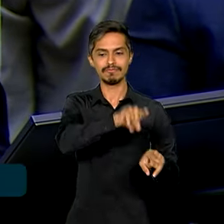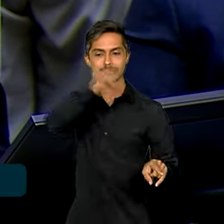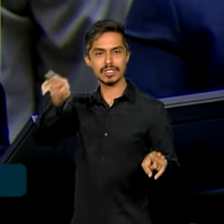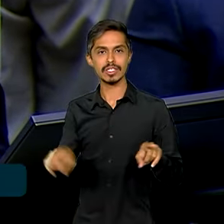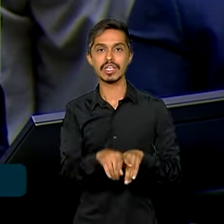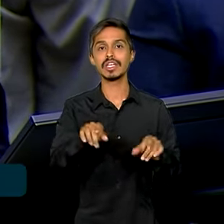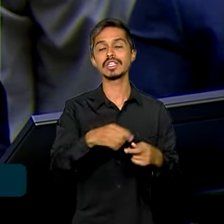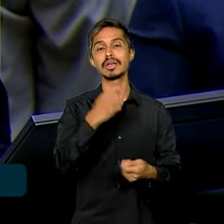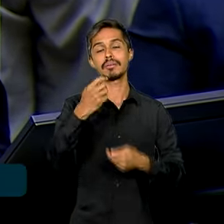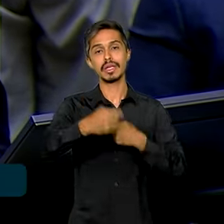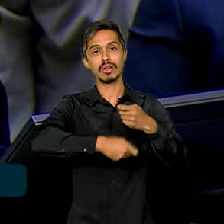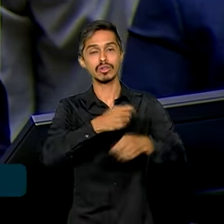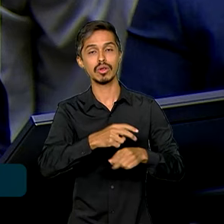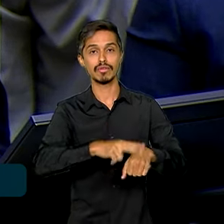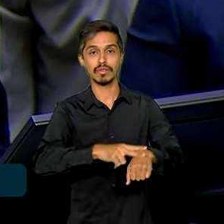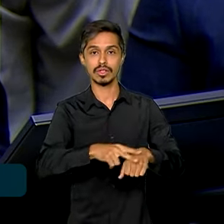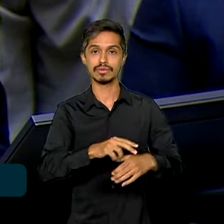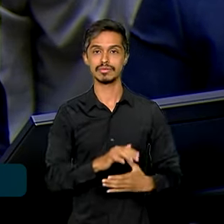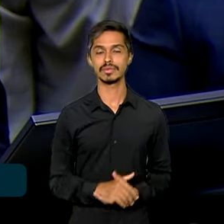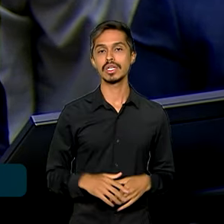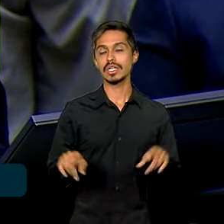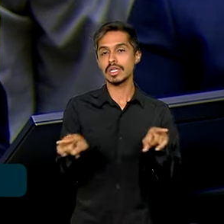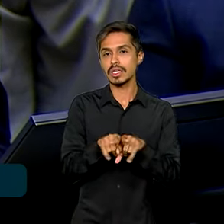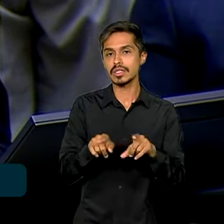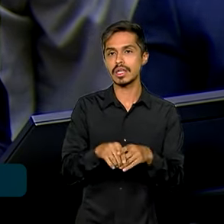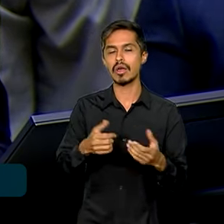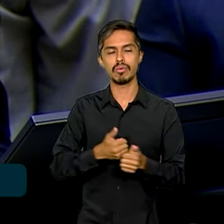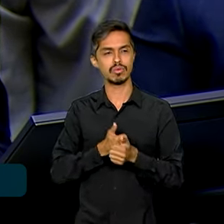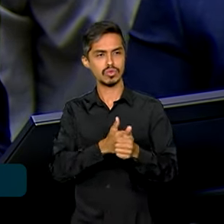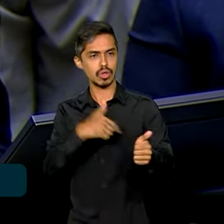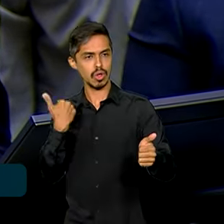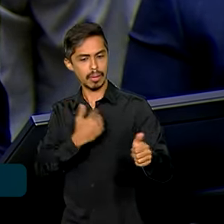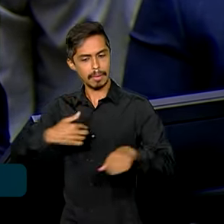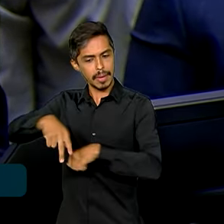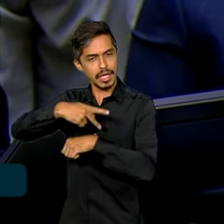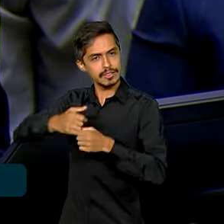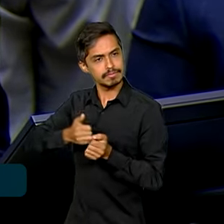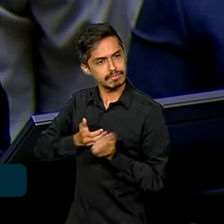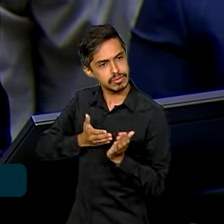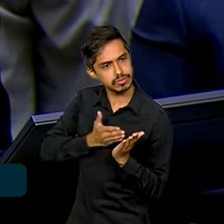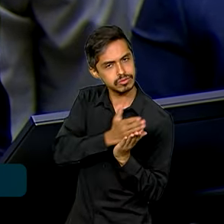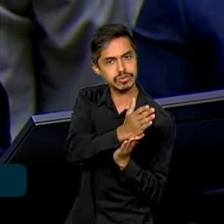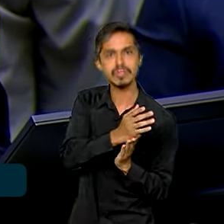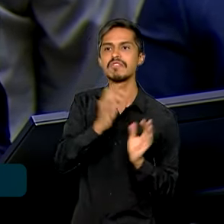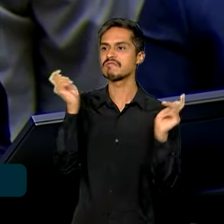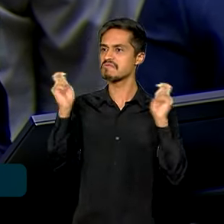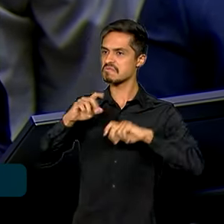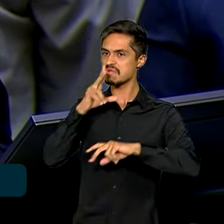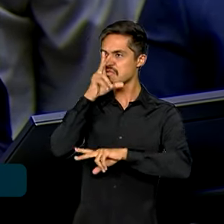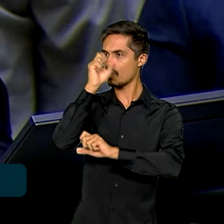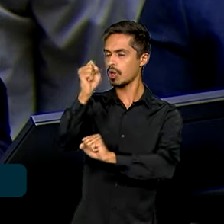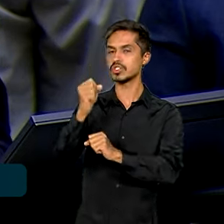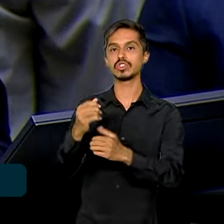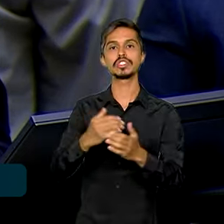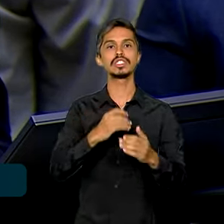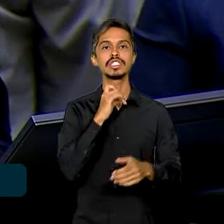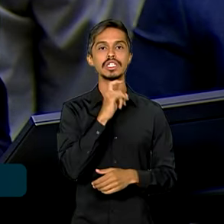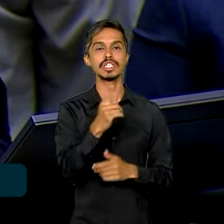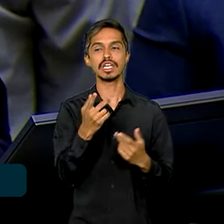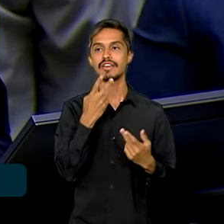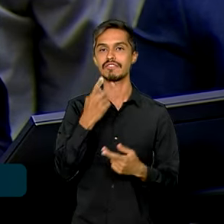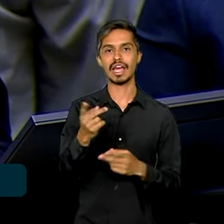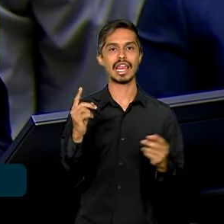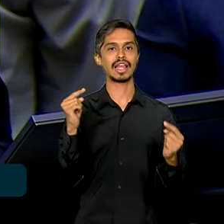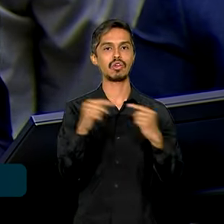economia verde segmentos para os quais nosso país é inegavelmente vocacionado pretendemos